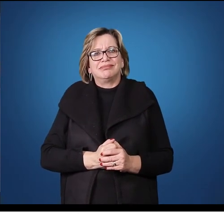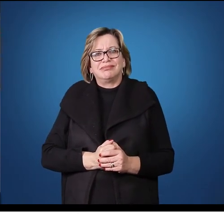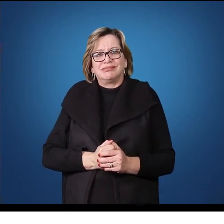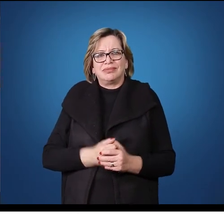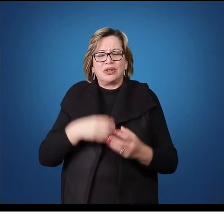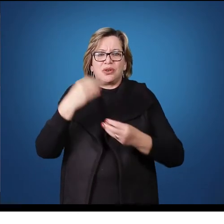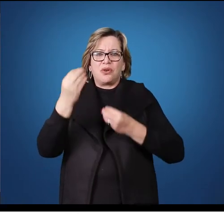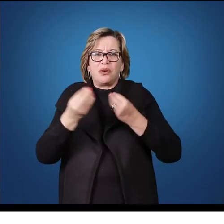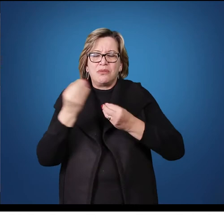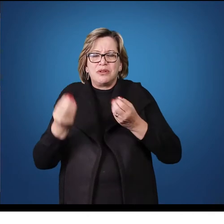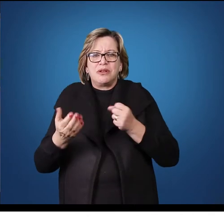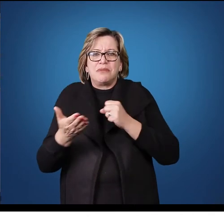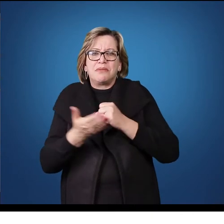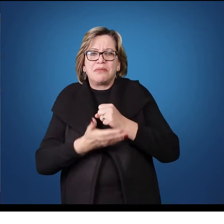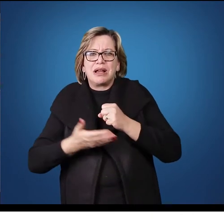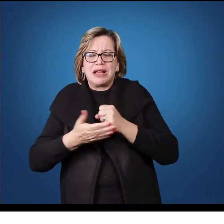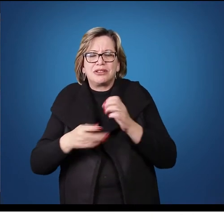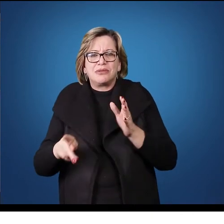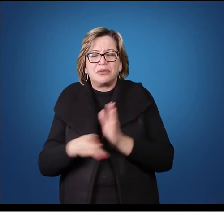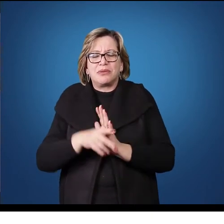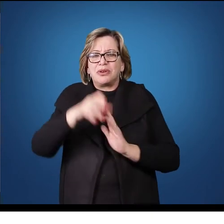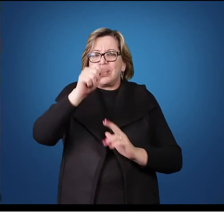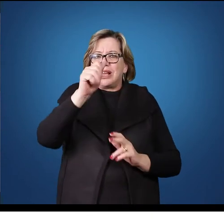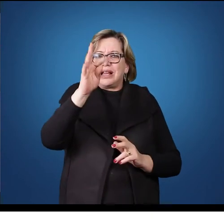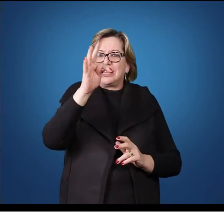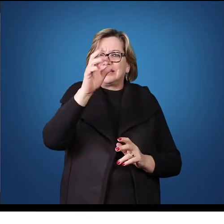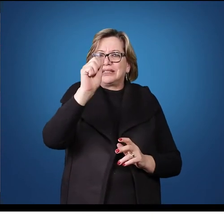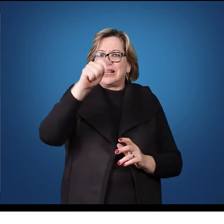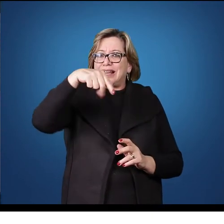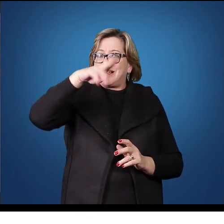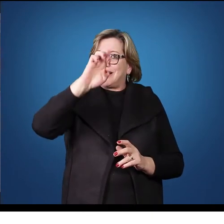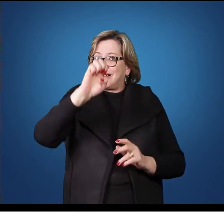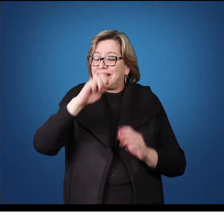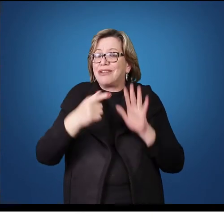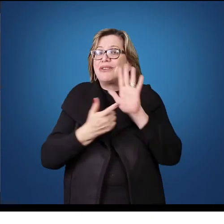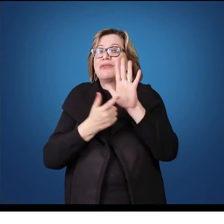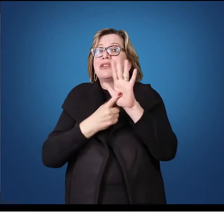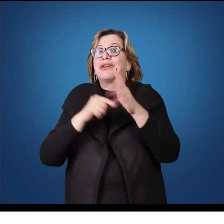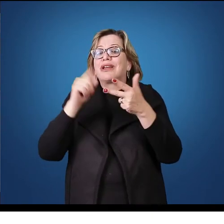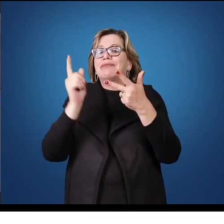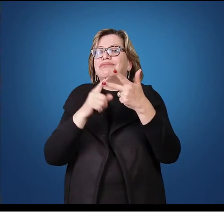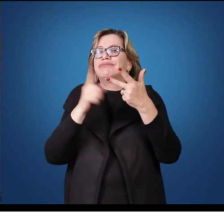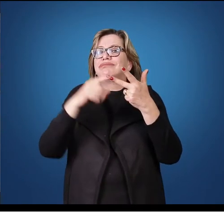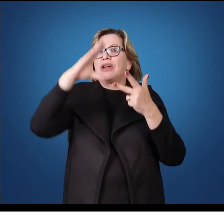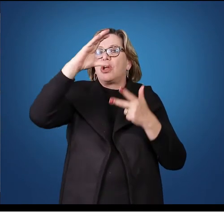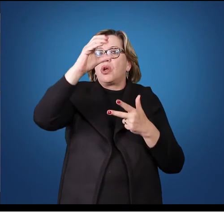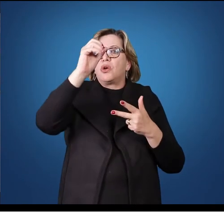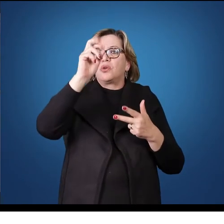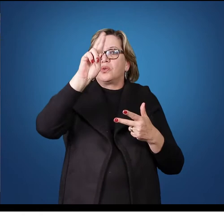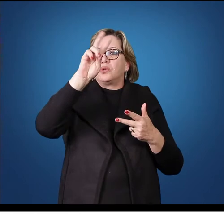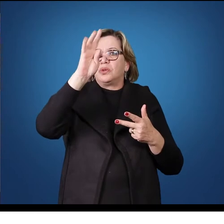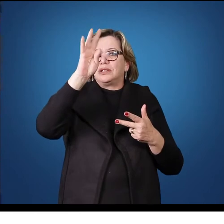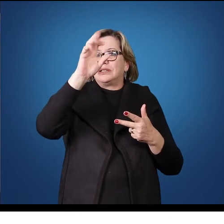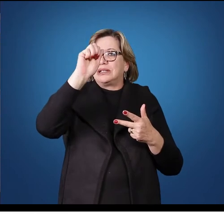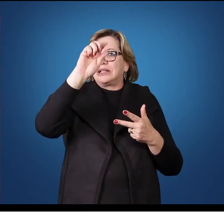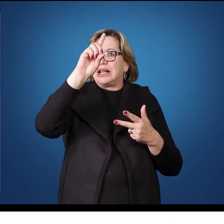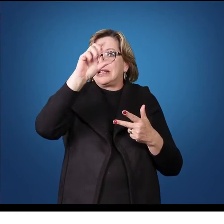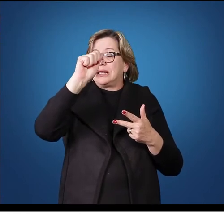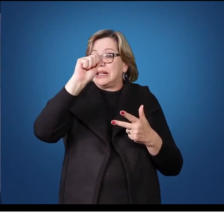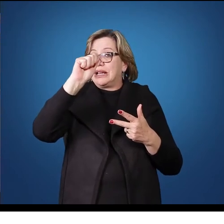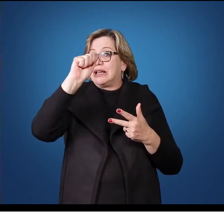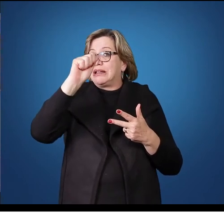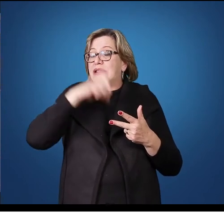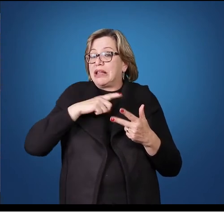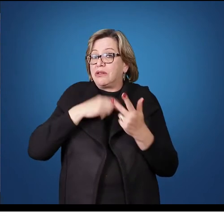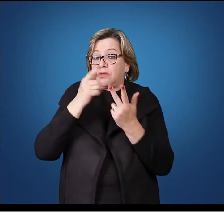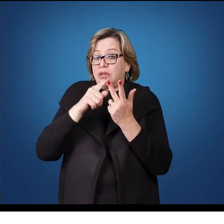Então, como um elemento básico do ataque, a gente vai trabalhar um pouquinho da cortada. A cortada em si, no seu elemento motor, ela tem duas fases muito